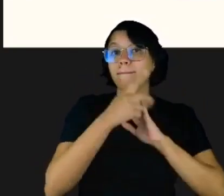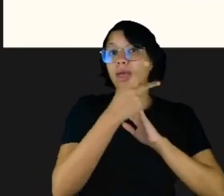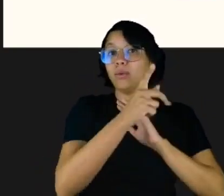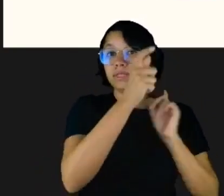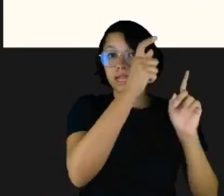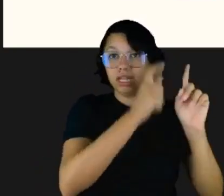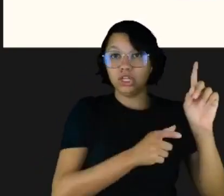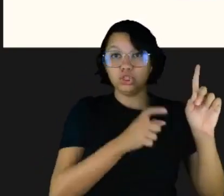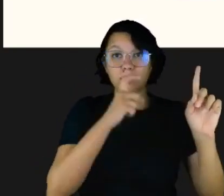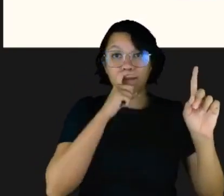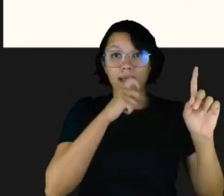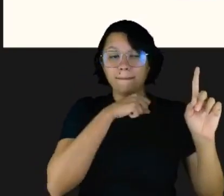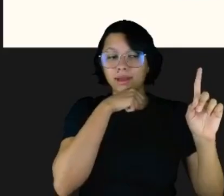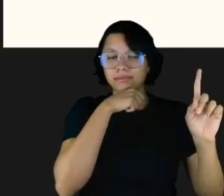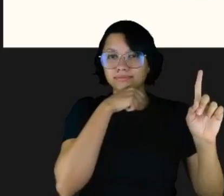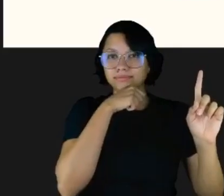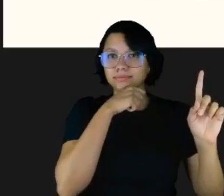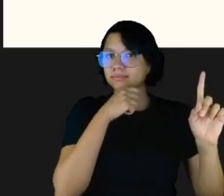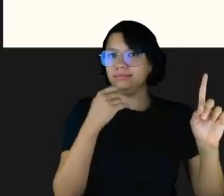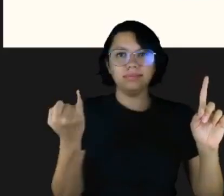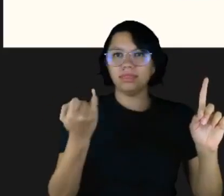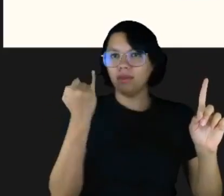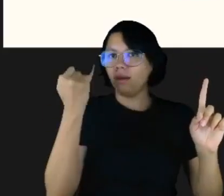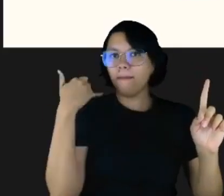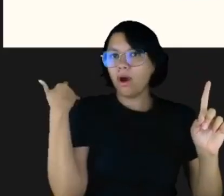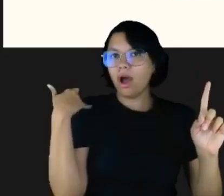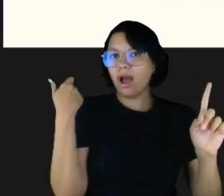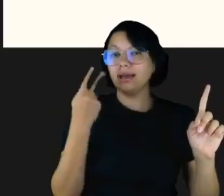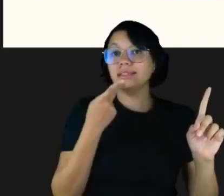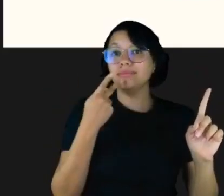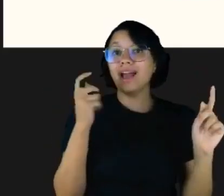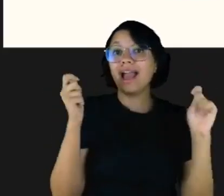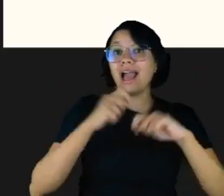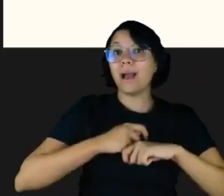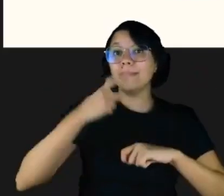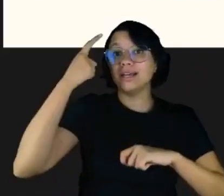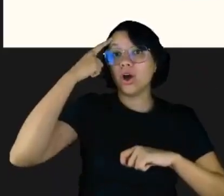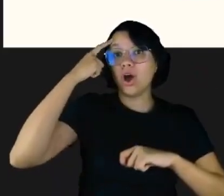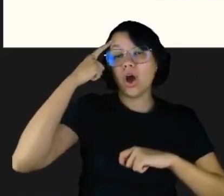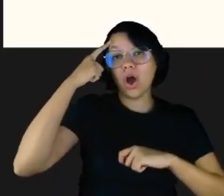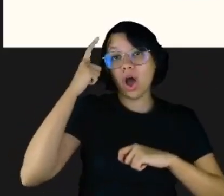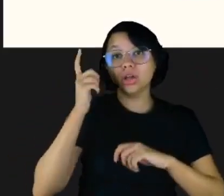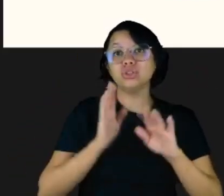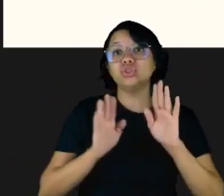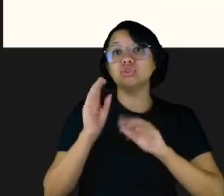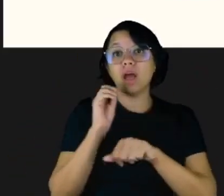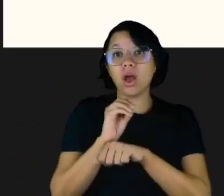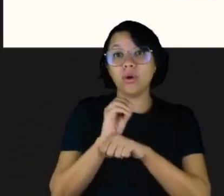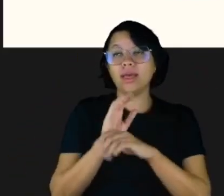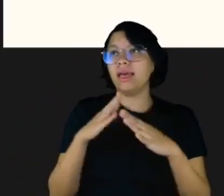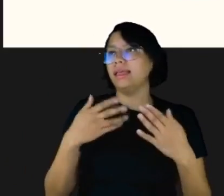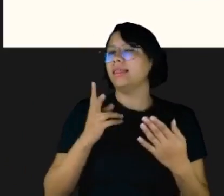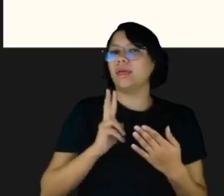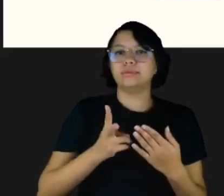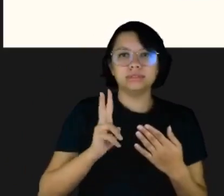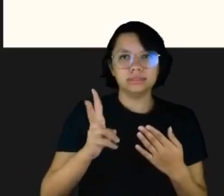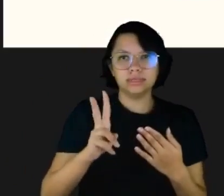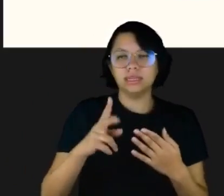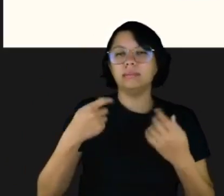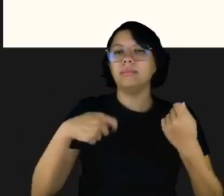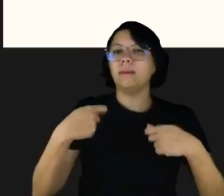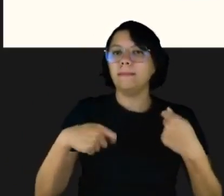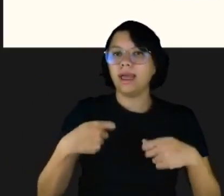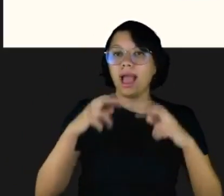importa a idade. Aqui nós estamos falando de capacidade cognitiva preservada. Então, sempre é